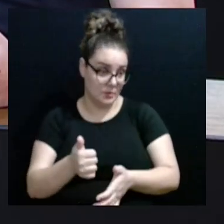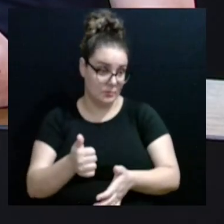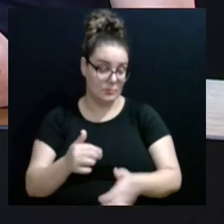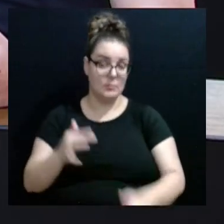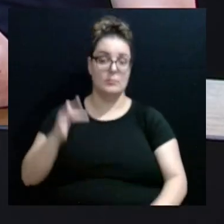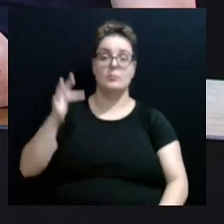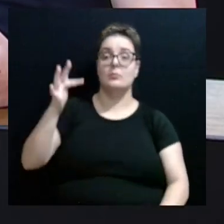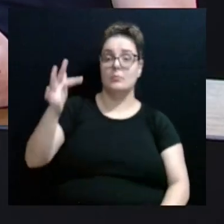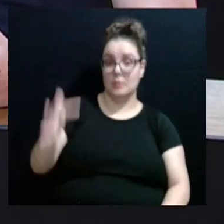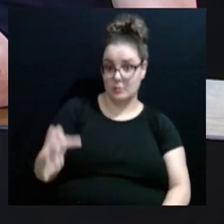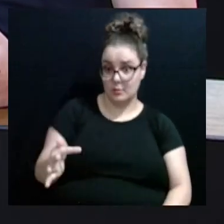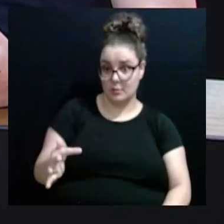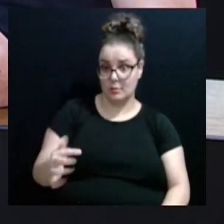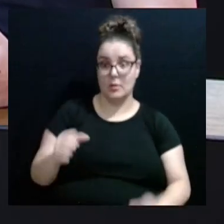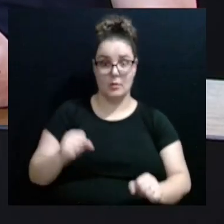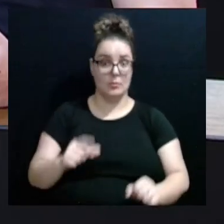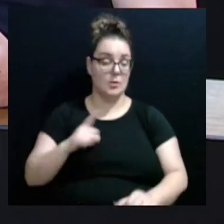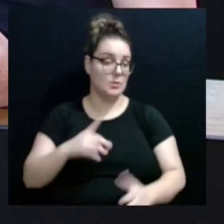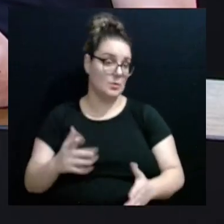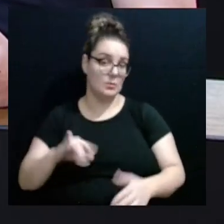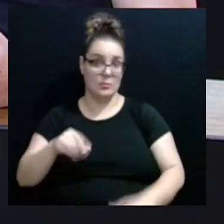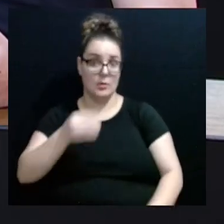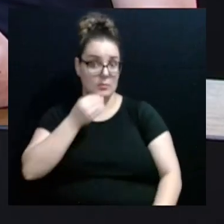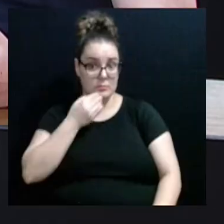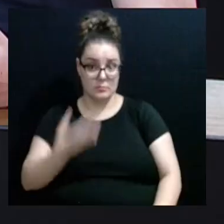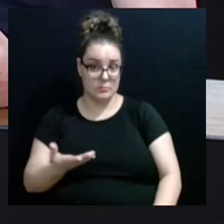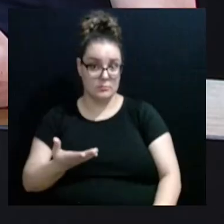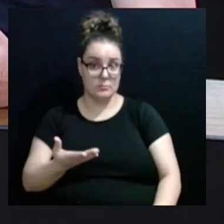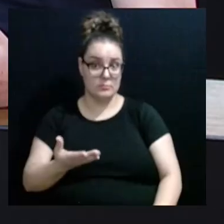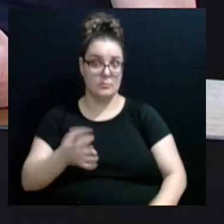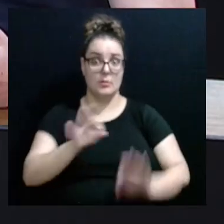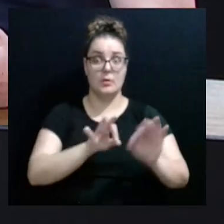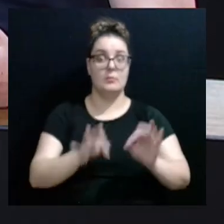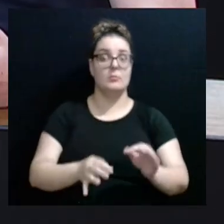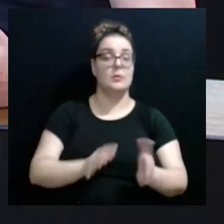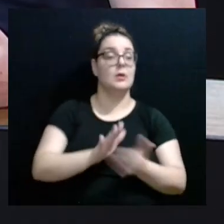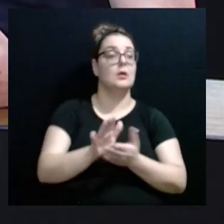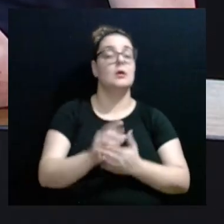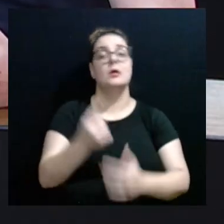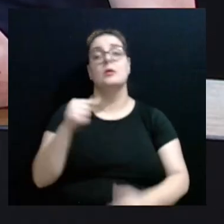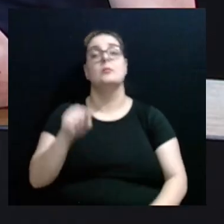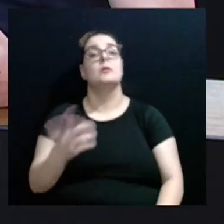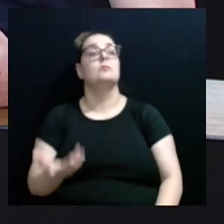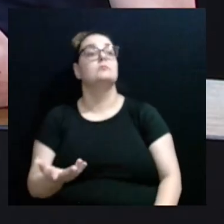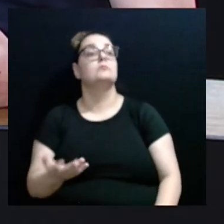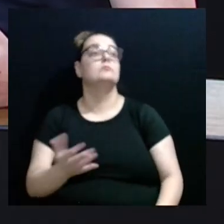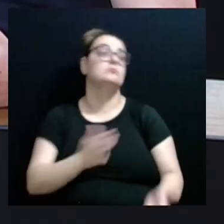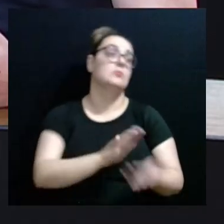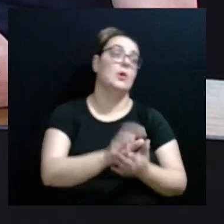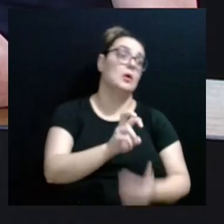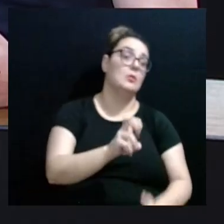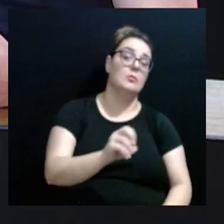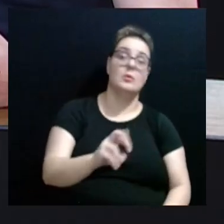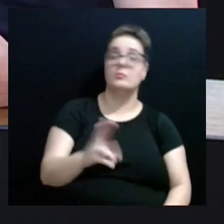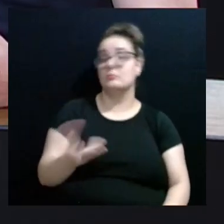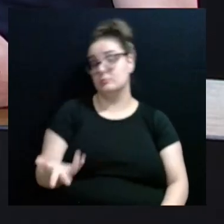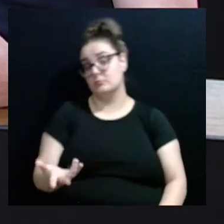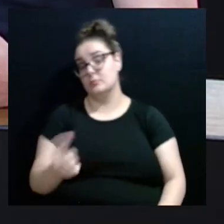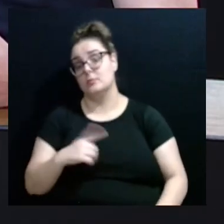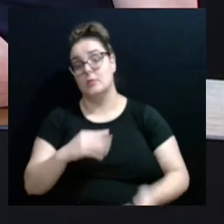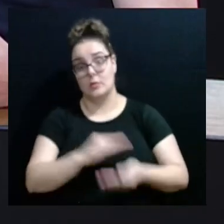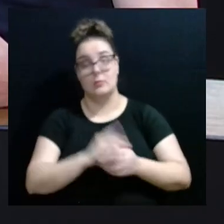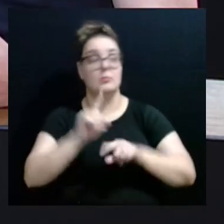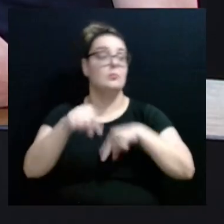ter a oportunidade de ter se programado de gastar R$1.000 e gastou 500, então você tem um fundo para uma próxima viagem,